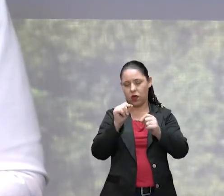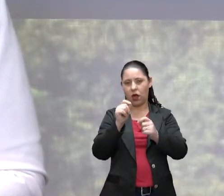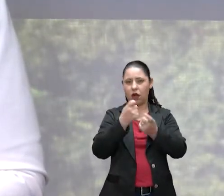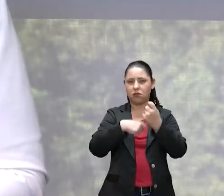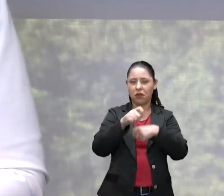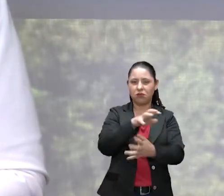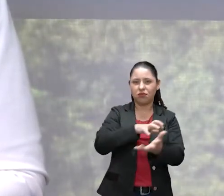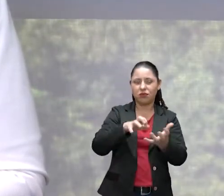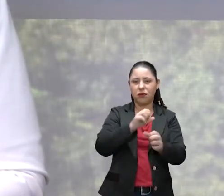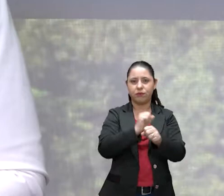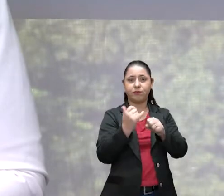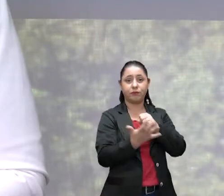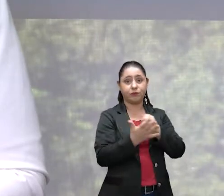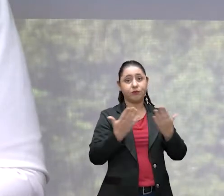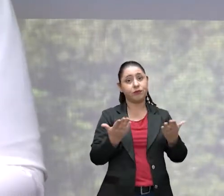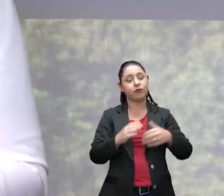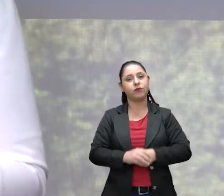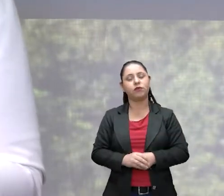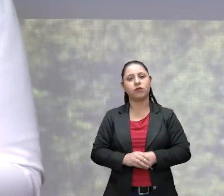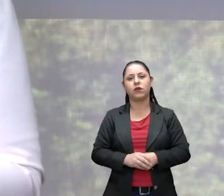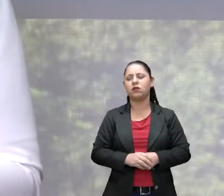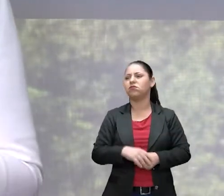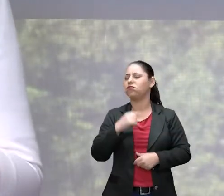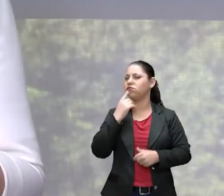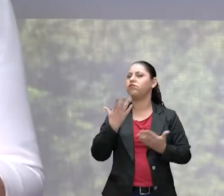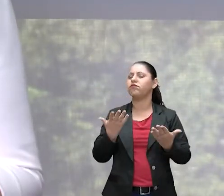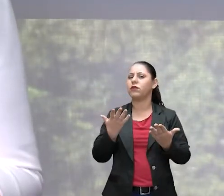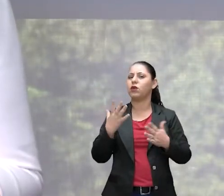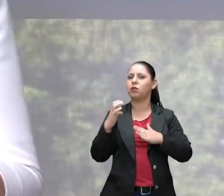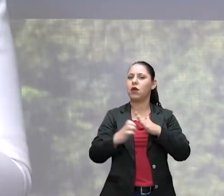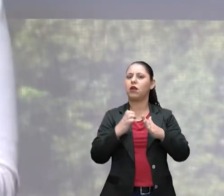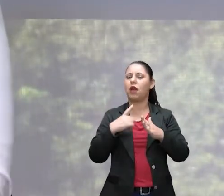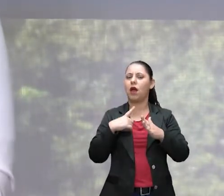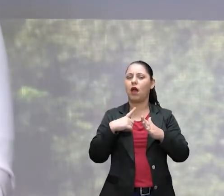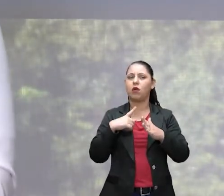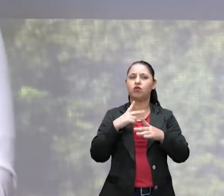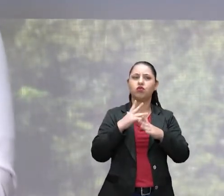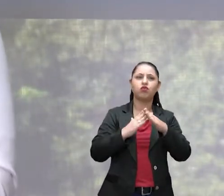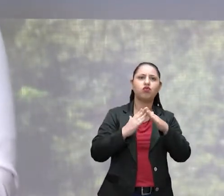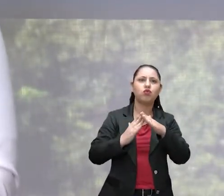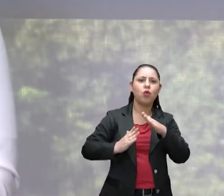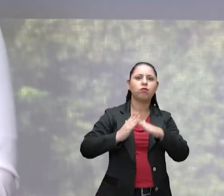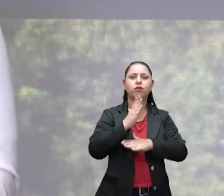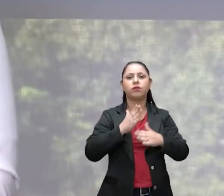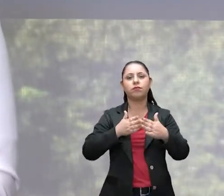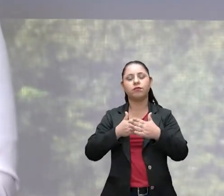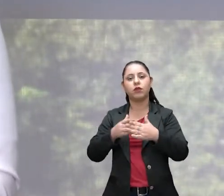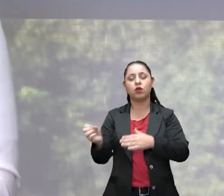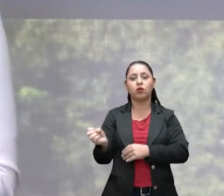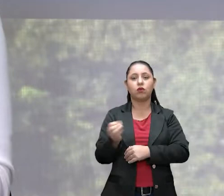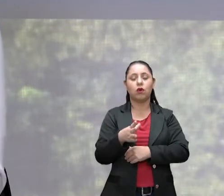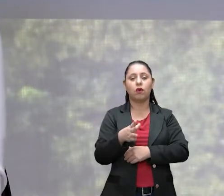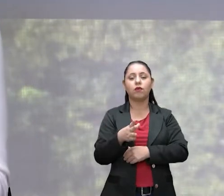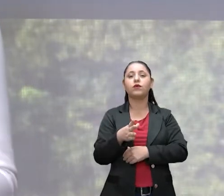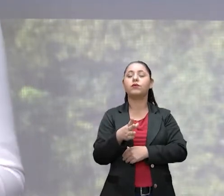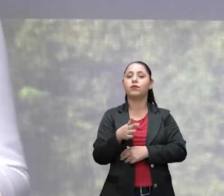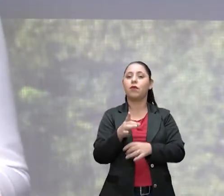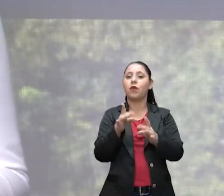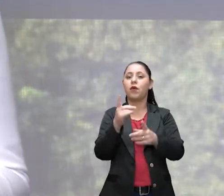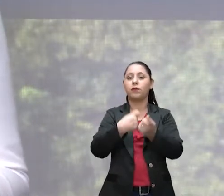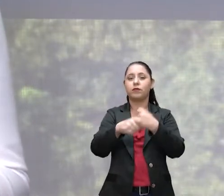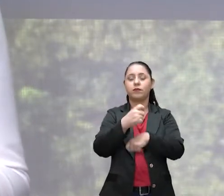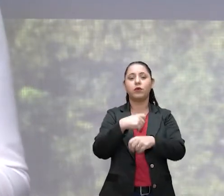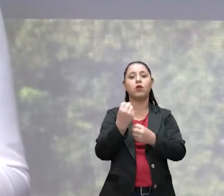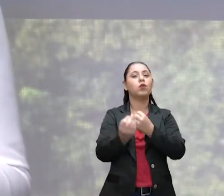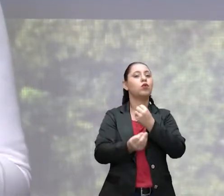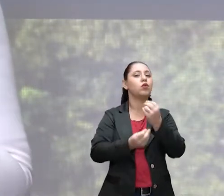crise gerada pelo novo coronavírus? Será que o empreendedorismo torna-se opção para superar desafios e inovar no mercado